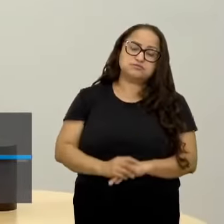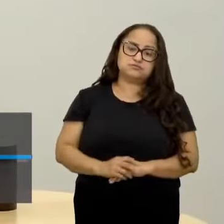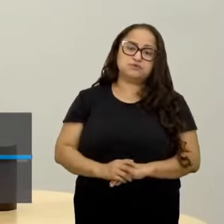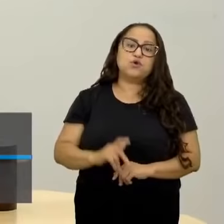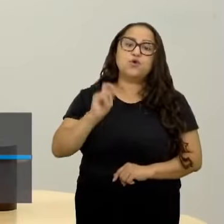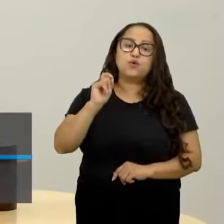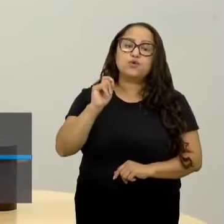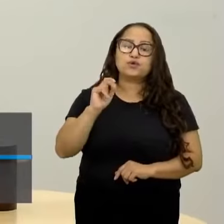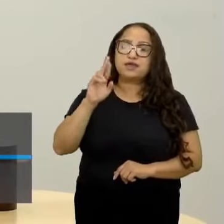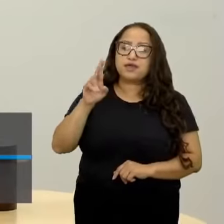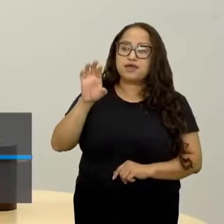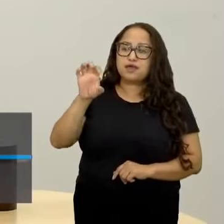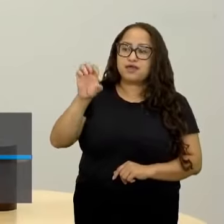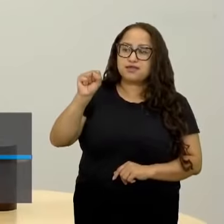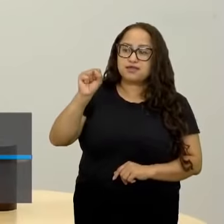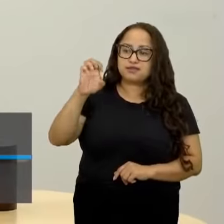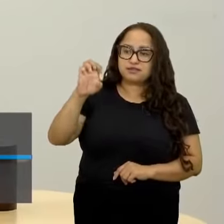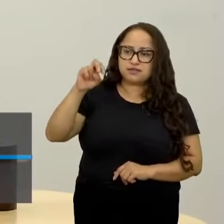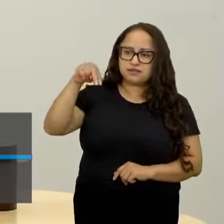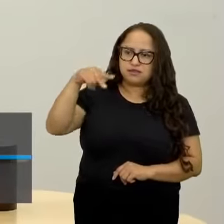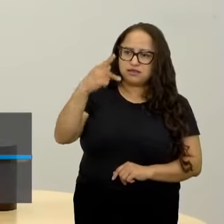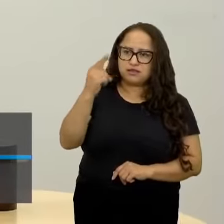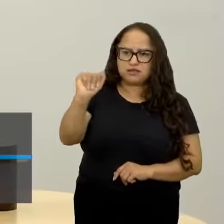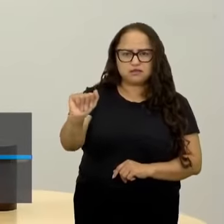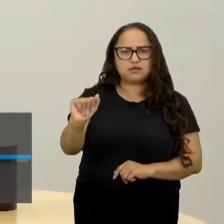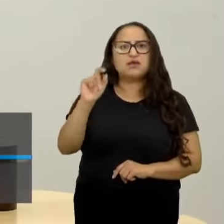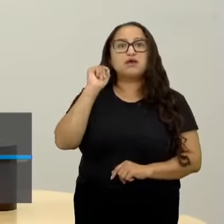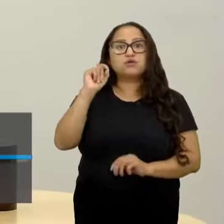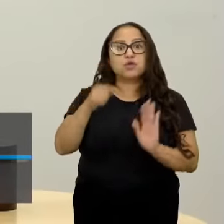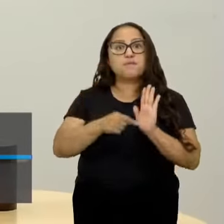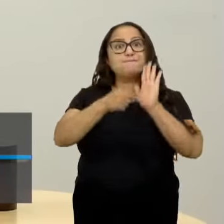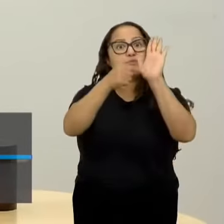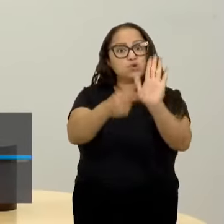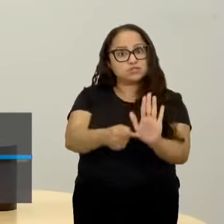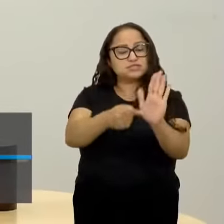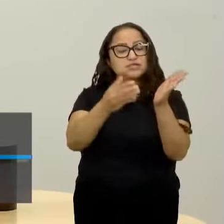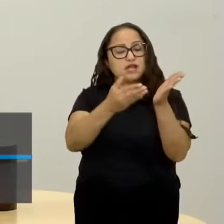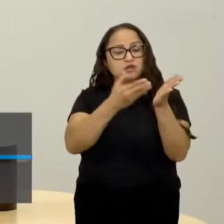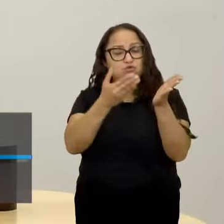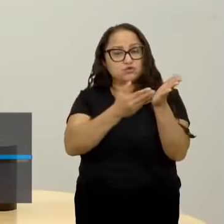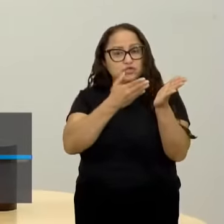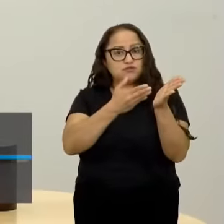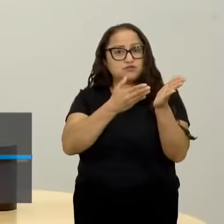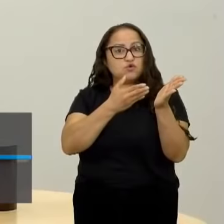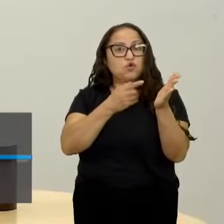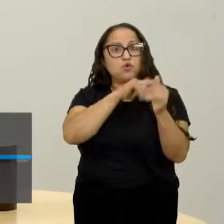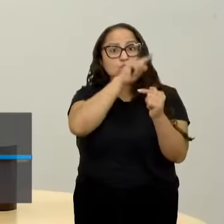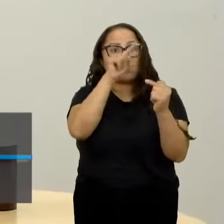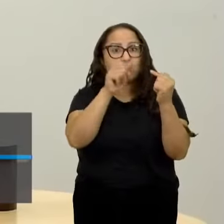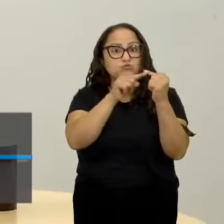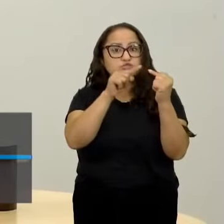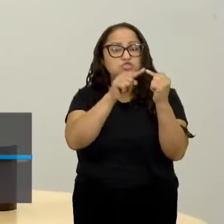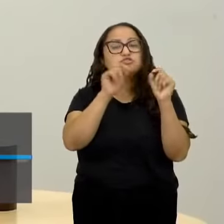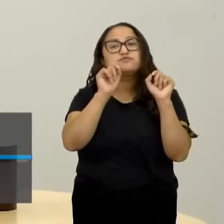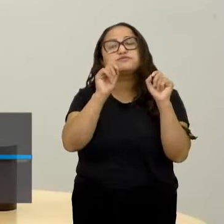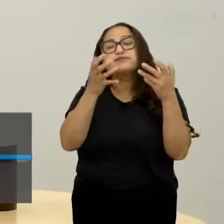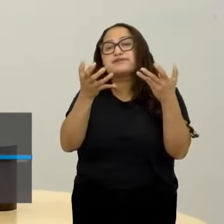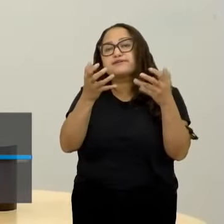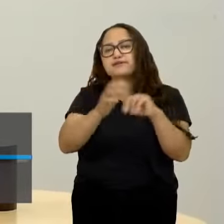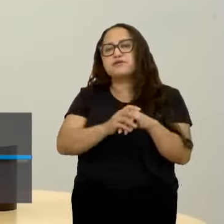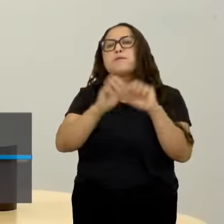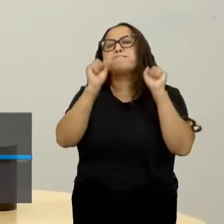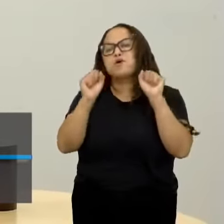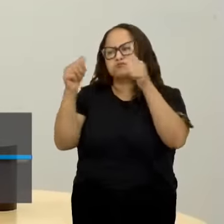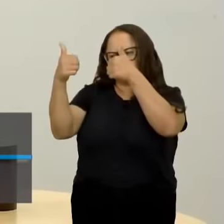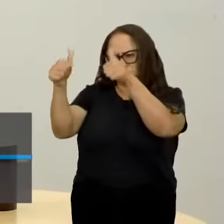ela é como que uma forma de você citar alguma obra e aí a intenção vai depender de quem tá citando para gente pode